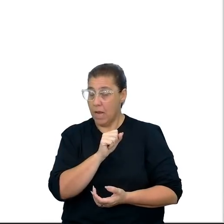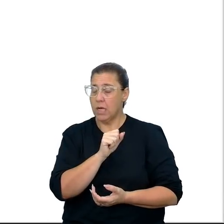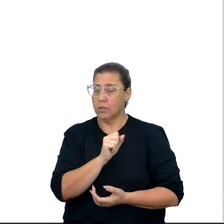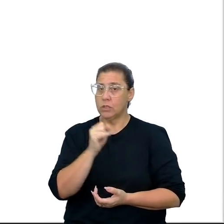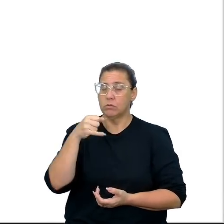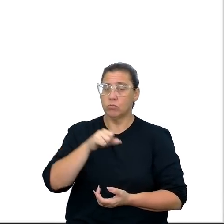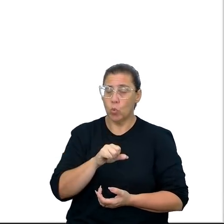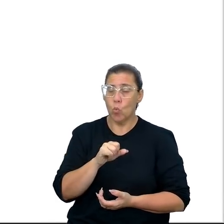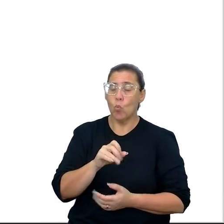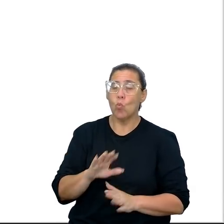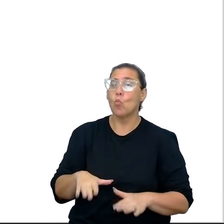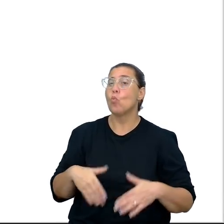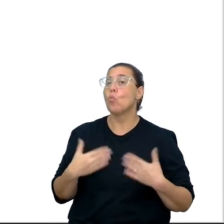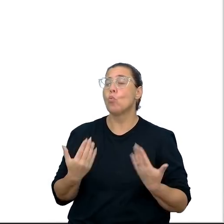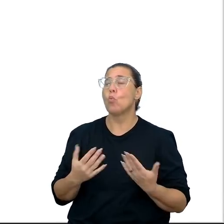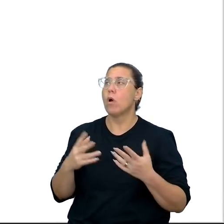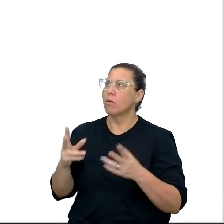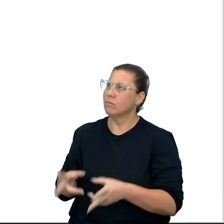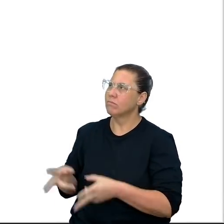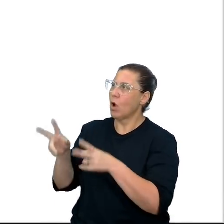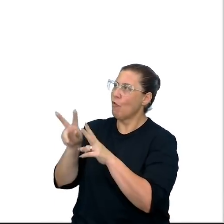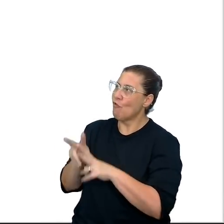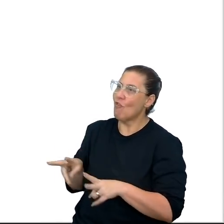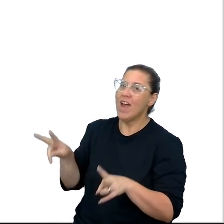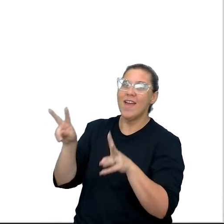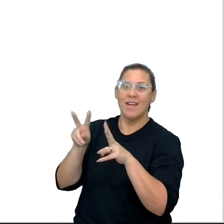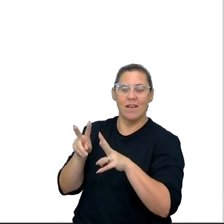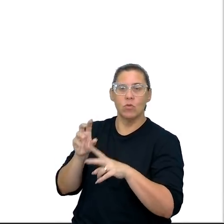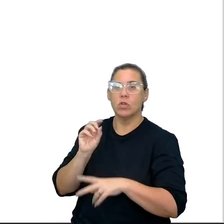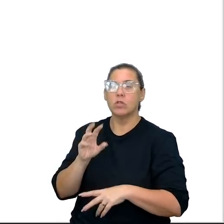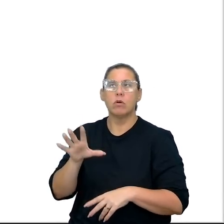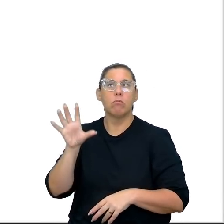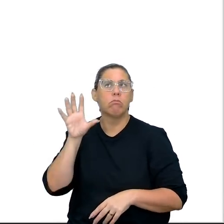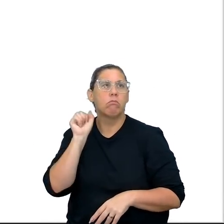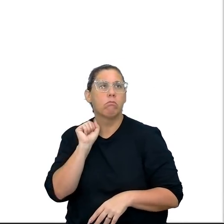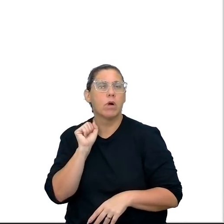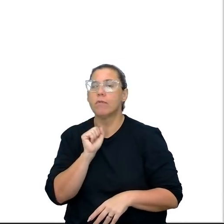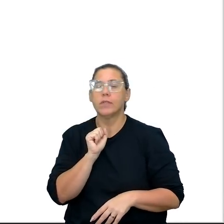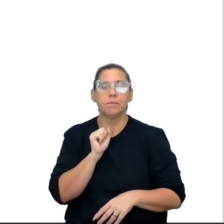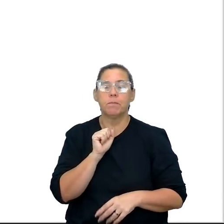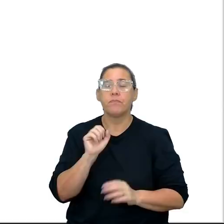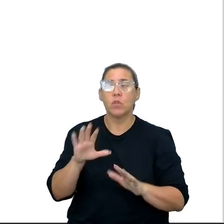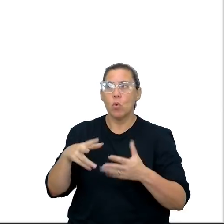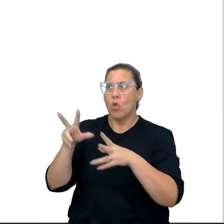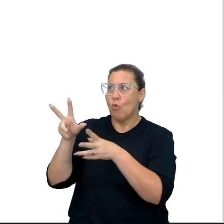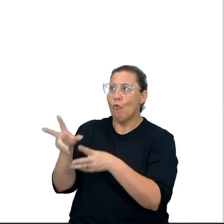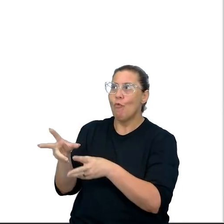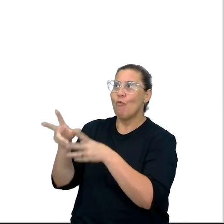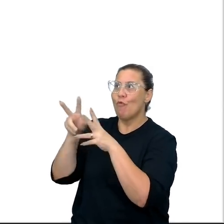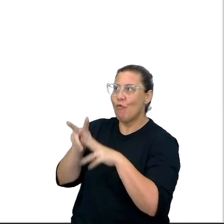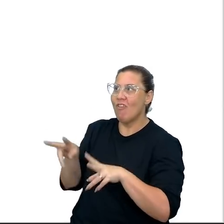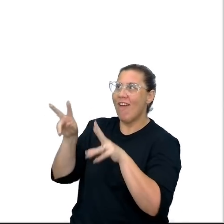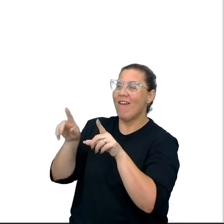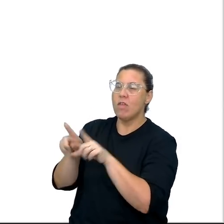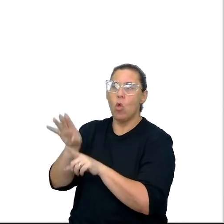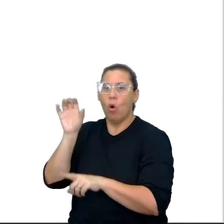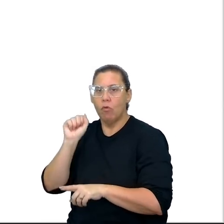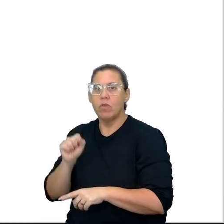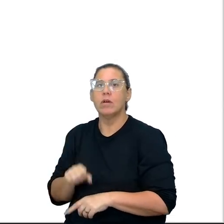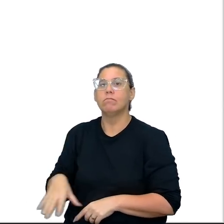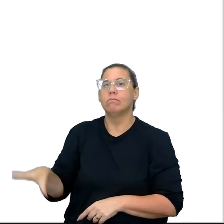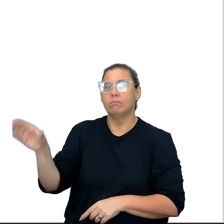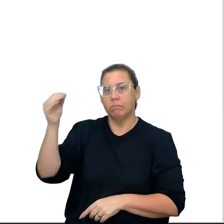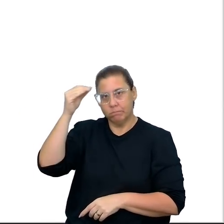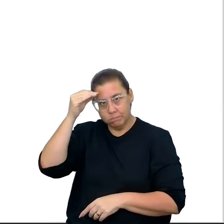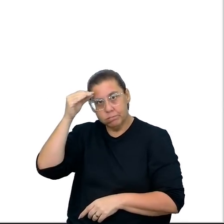mais quando eles veem, né, do que só quando eles ouvem. Então, quando eles ouvem e veem, eles aprendem mais, né?